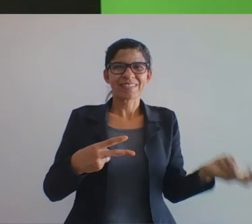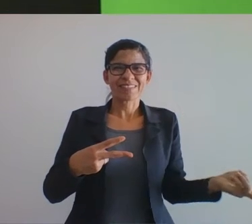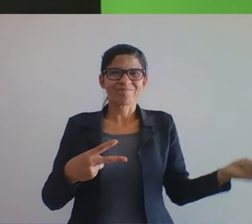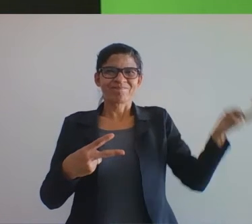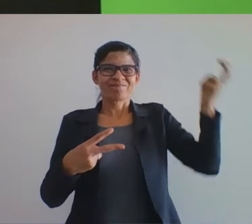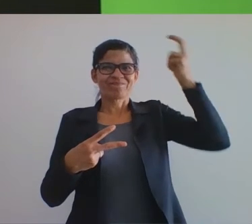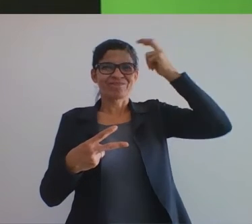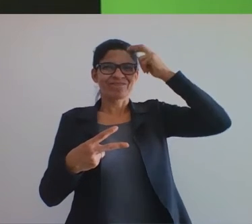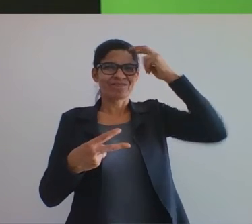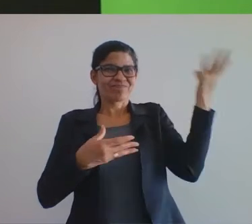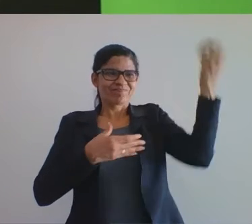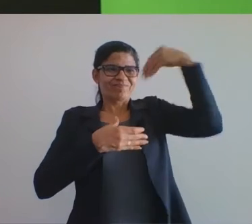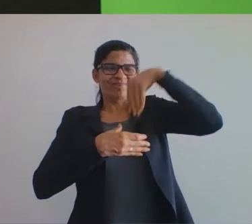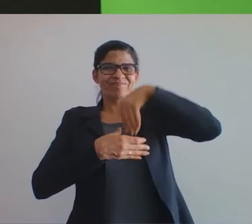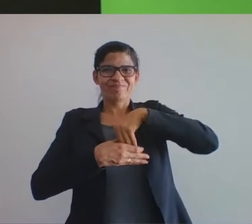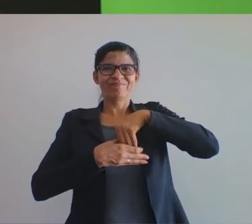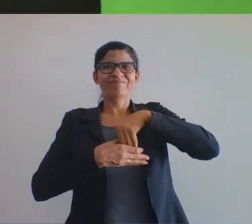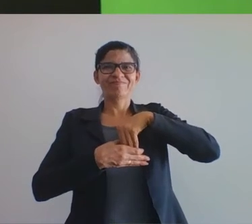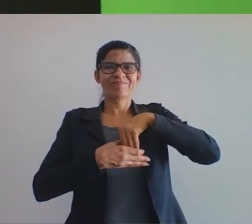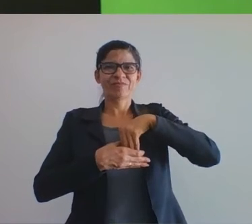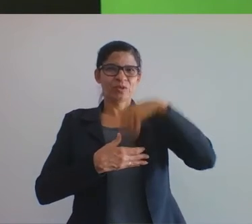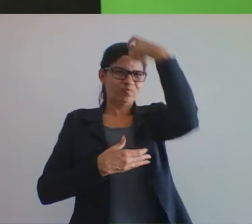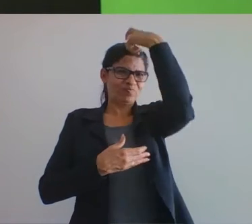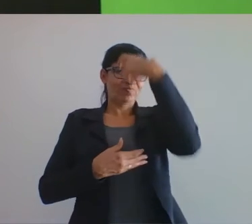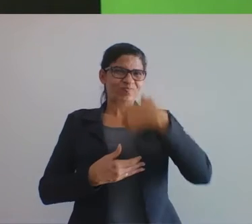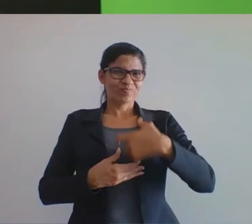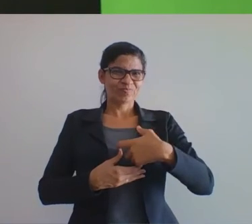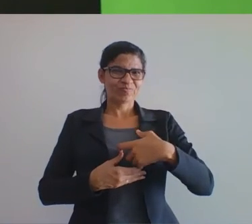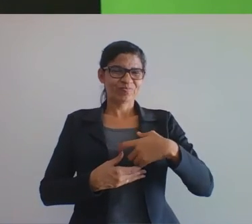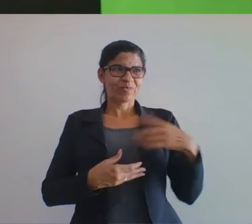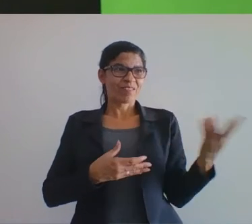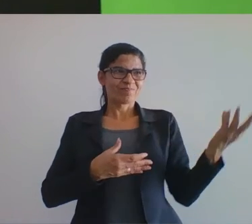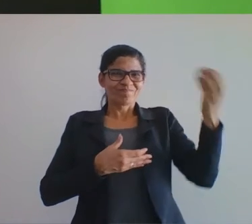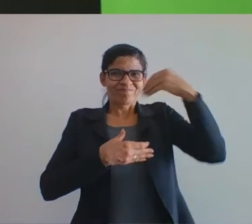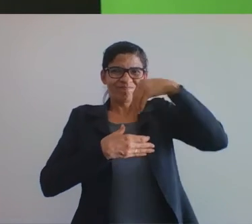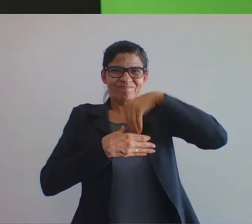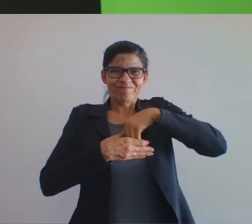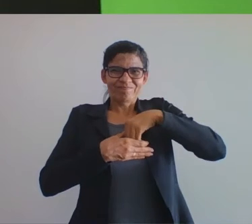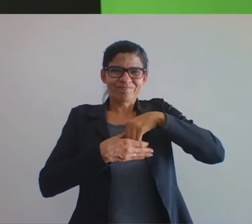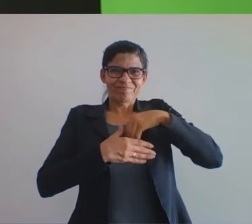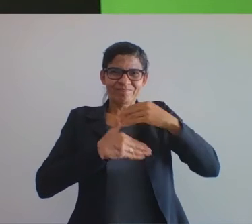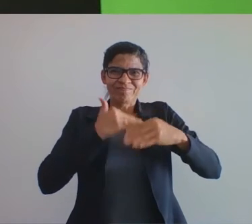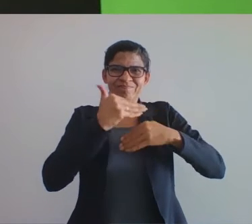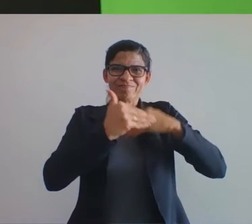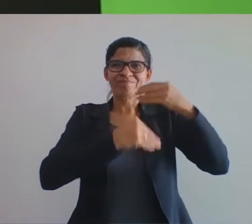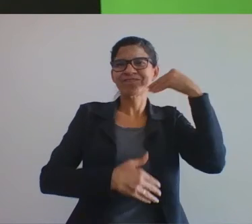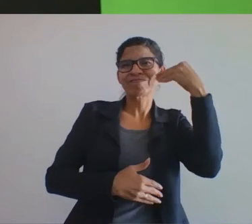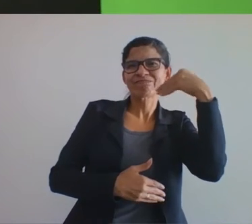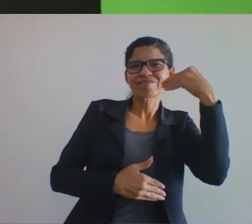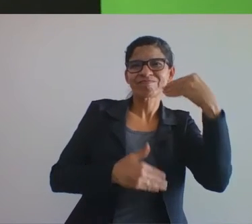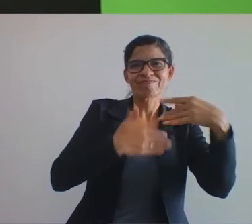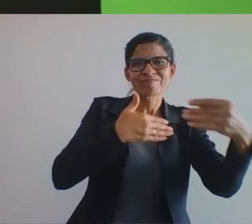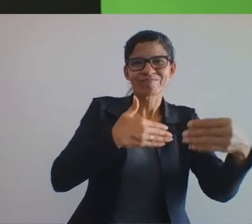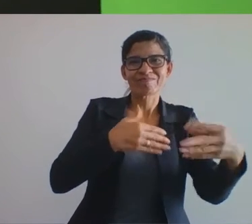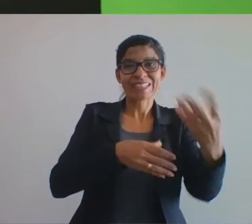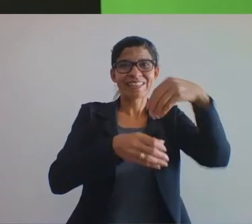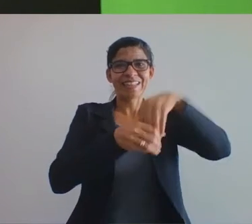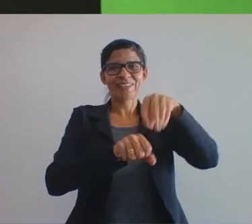seria algo a posteriori. Essa experiência é que formaria a matéria do conhecimento.